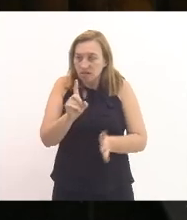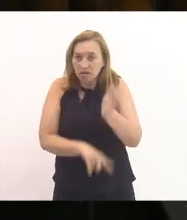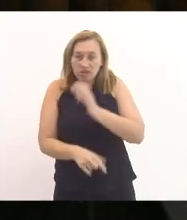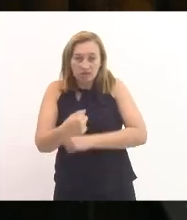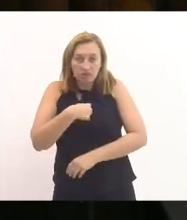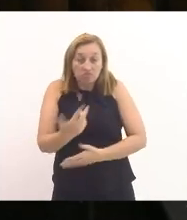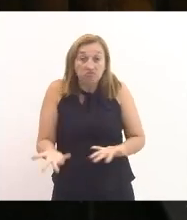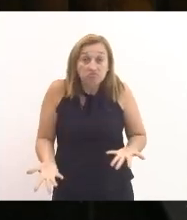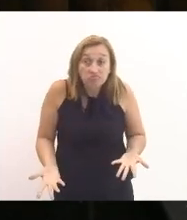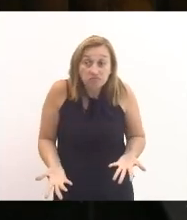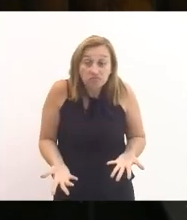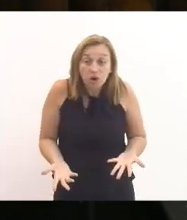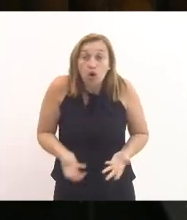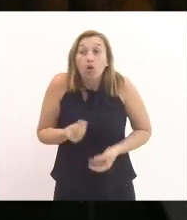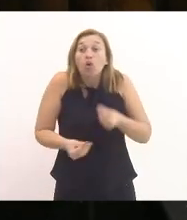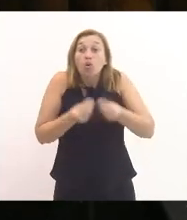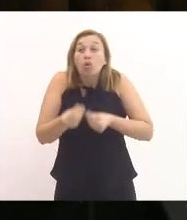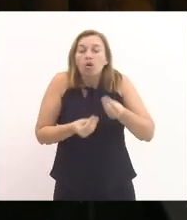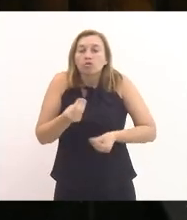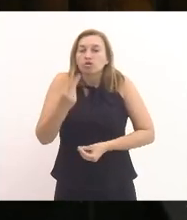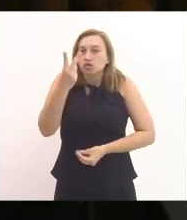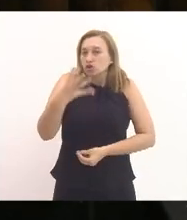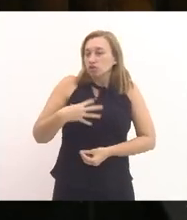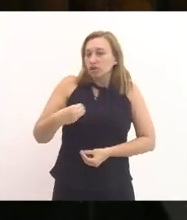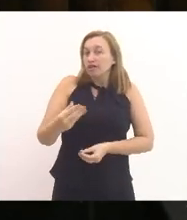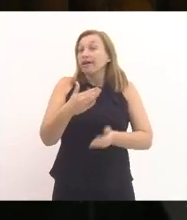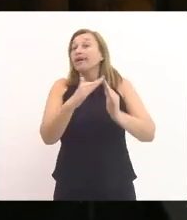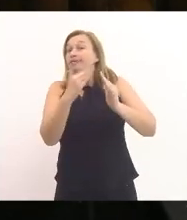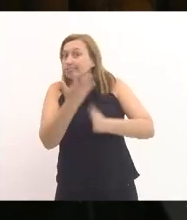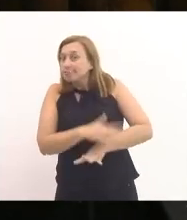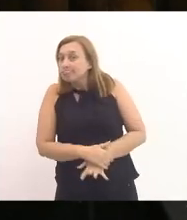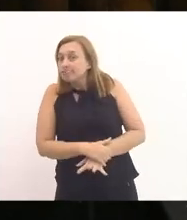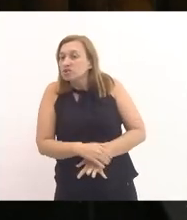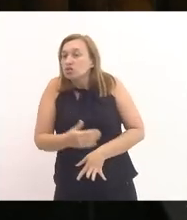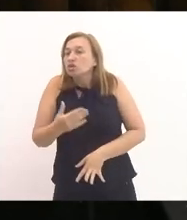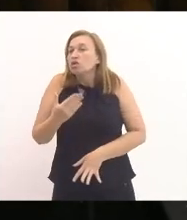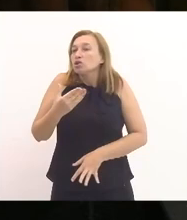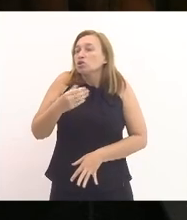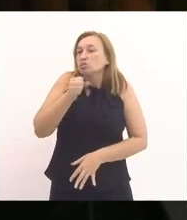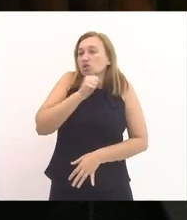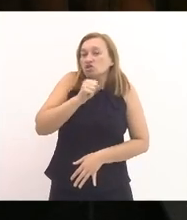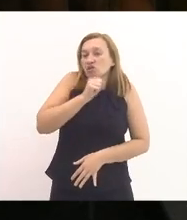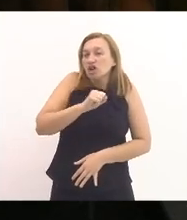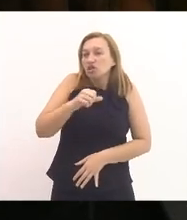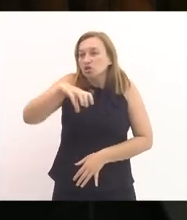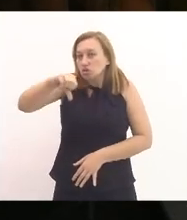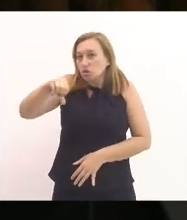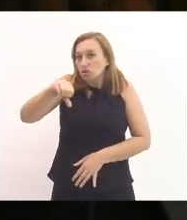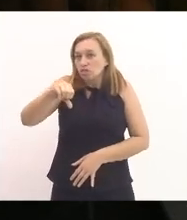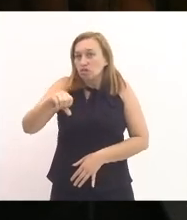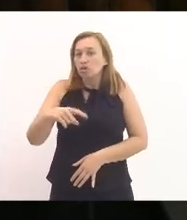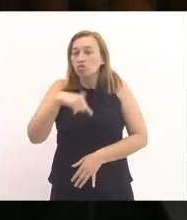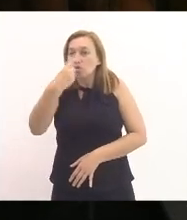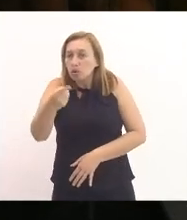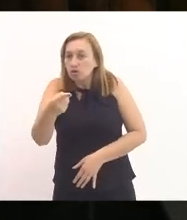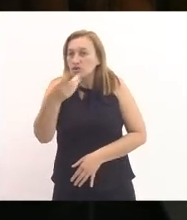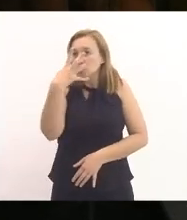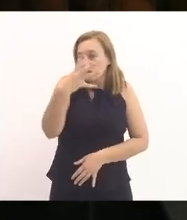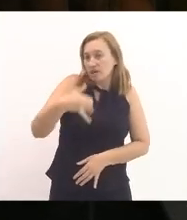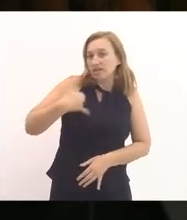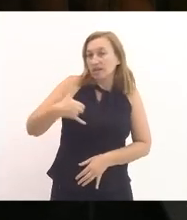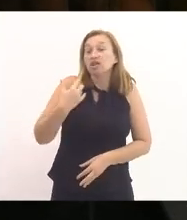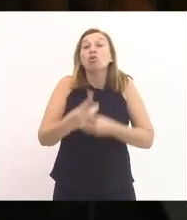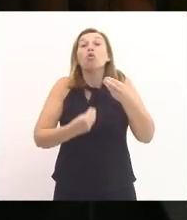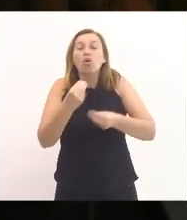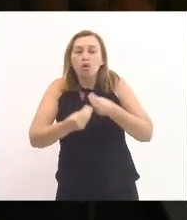mim e como é que ficam os dois filhos em caso o mais velho de 9 e um de quatro e como é